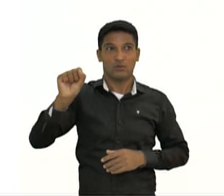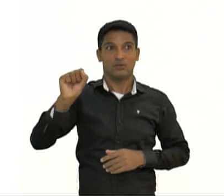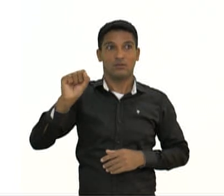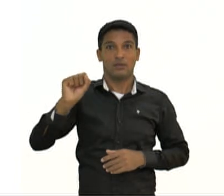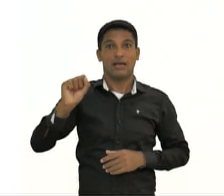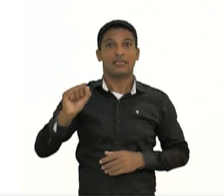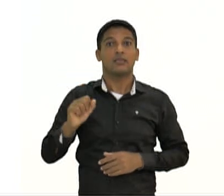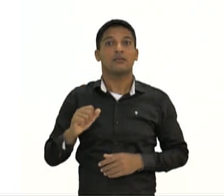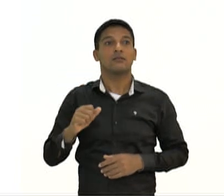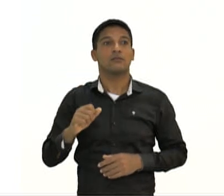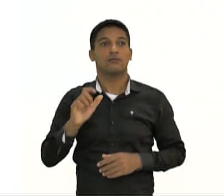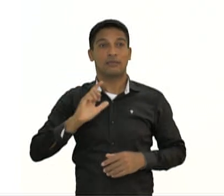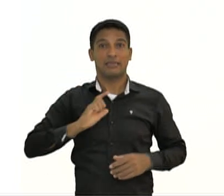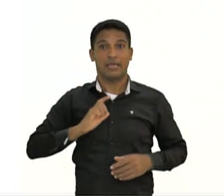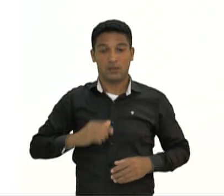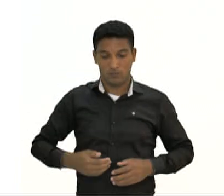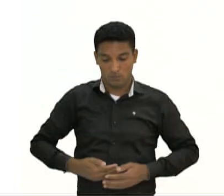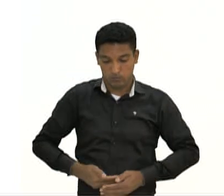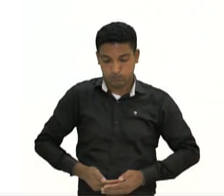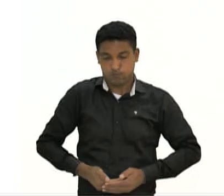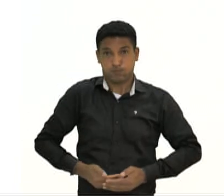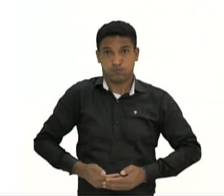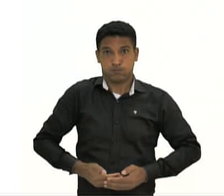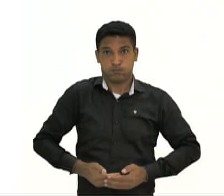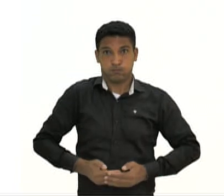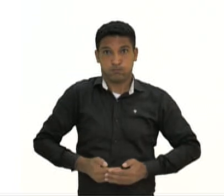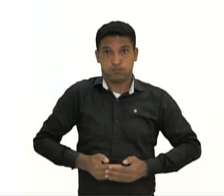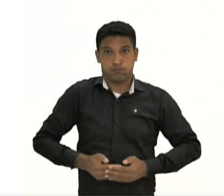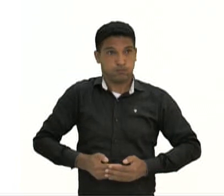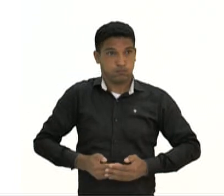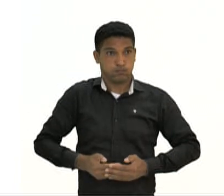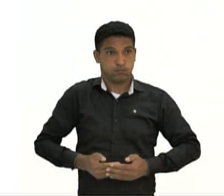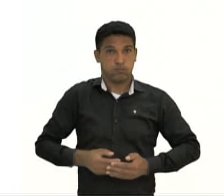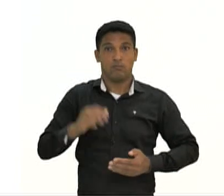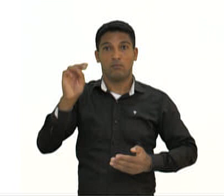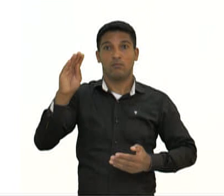Ele vai ter uma bolsa também chamada de marsúpio, onde vai ficar